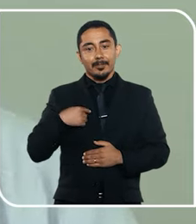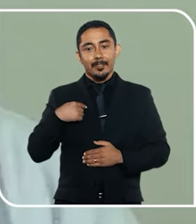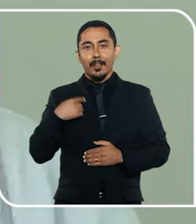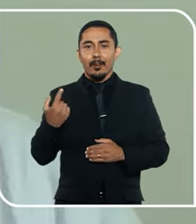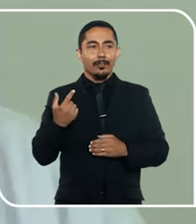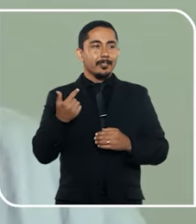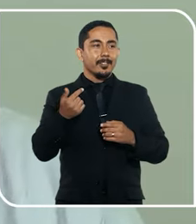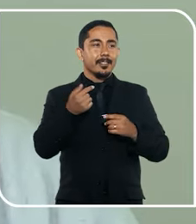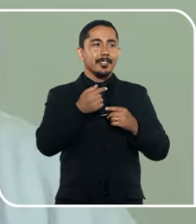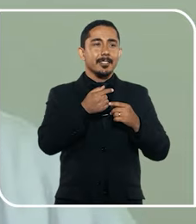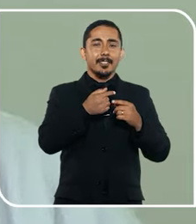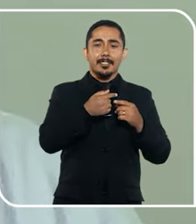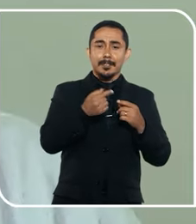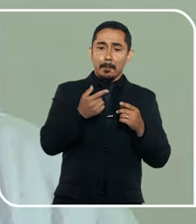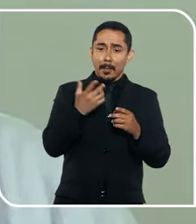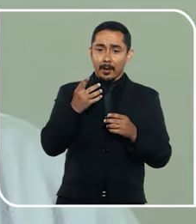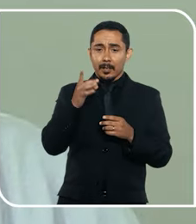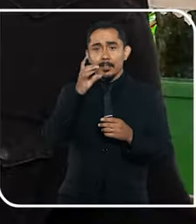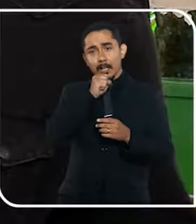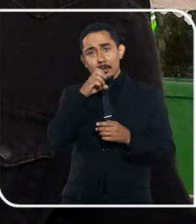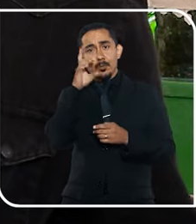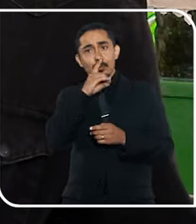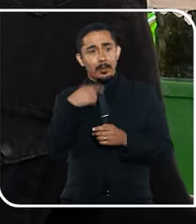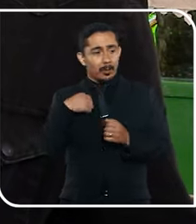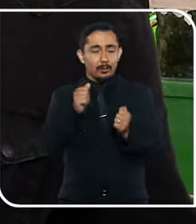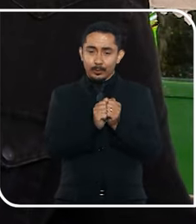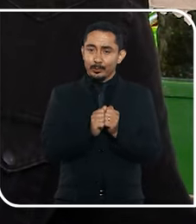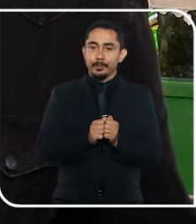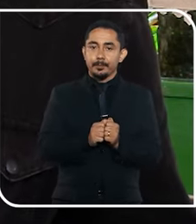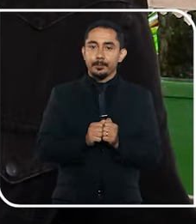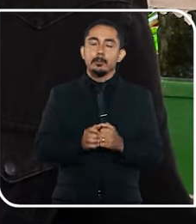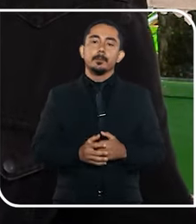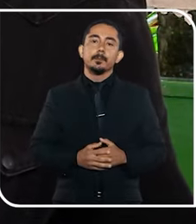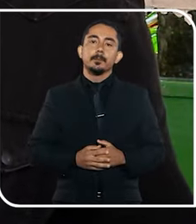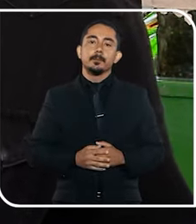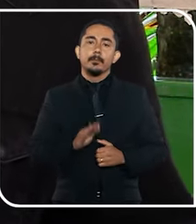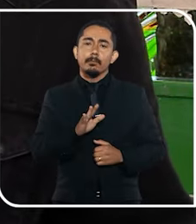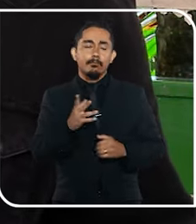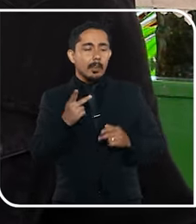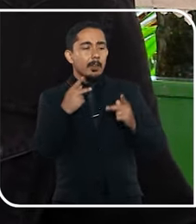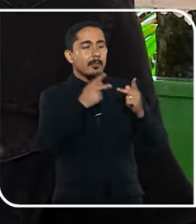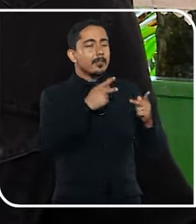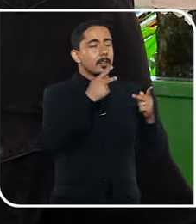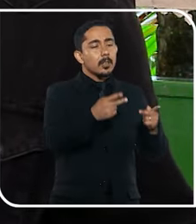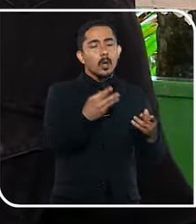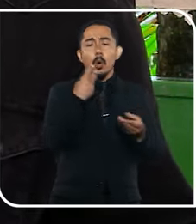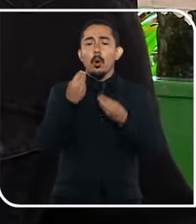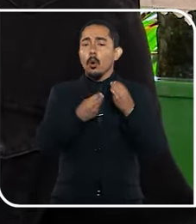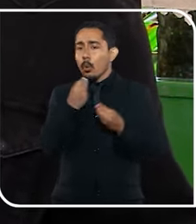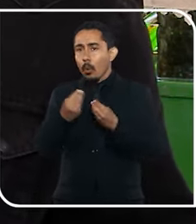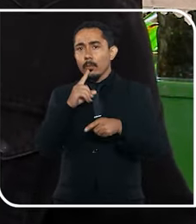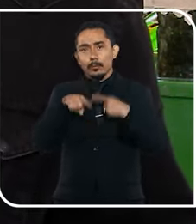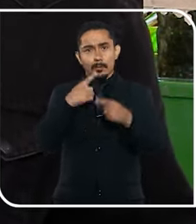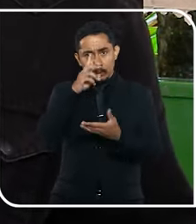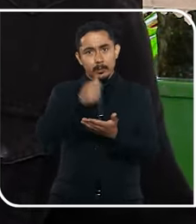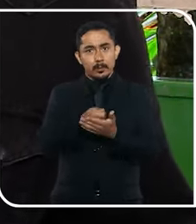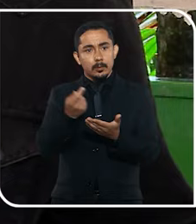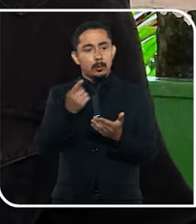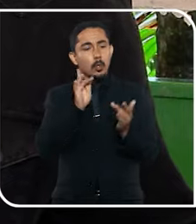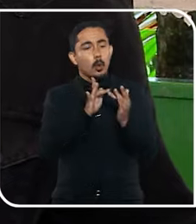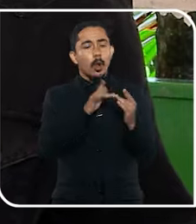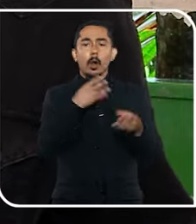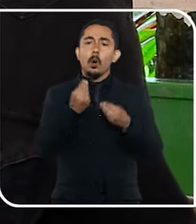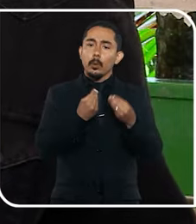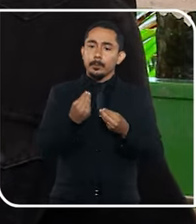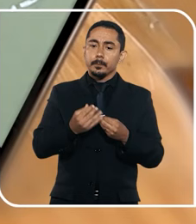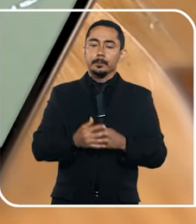Tanto é que eu fiquei um final de semana inteiro com ela. Como é que foram as visitas depois dessa decisão? Como era o seu contato